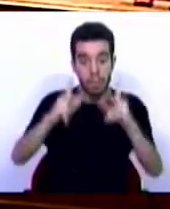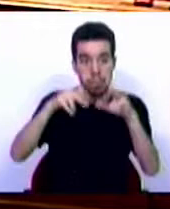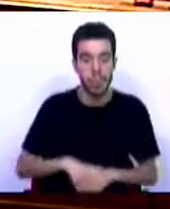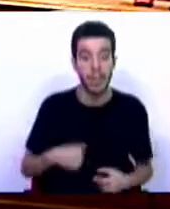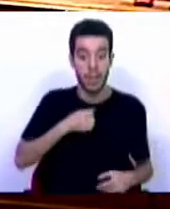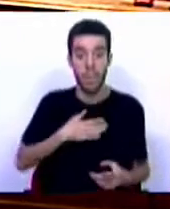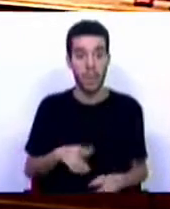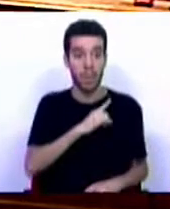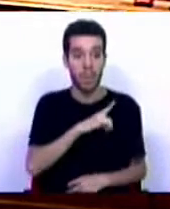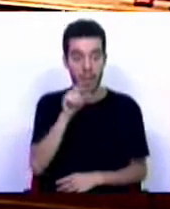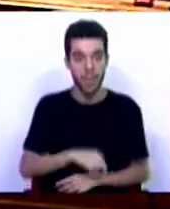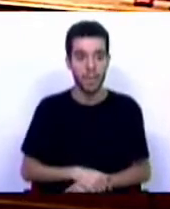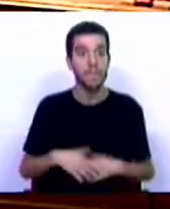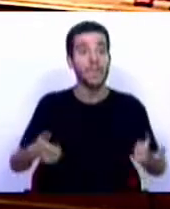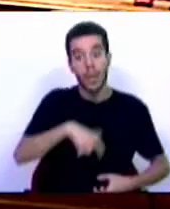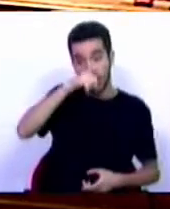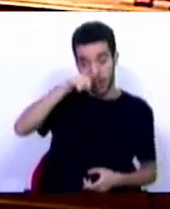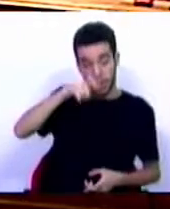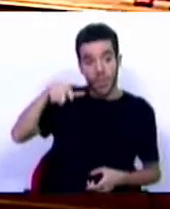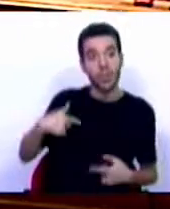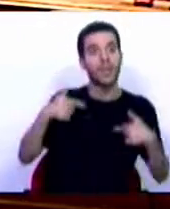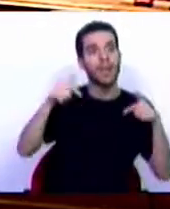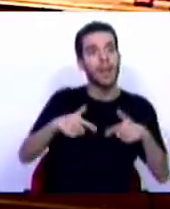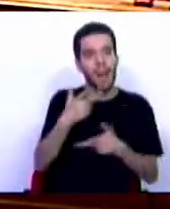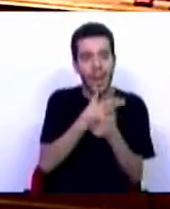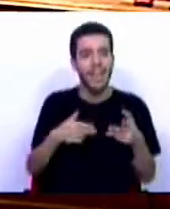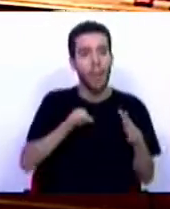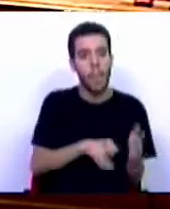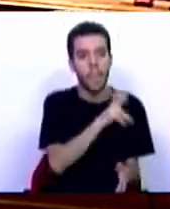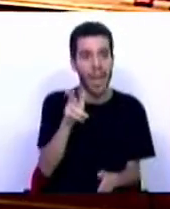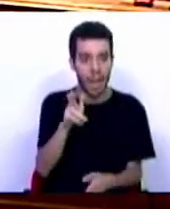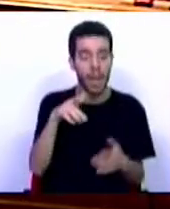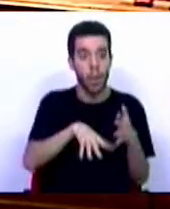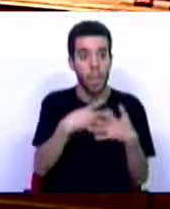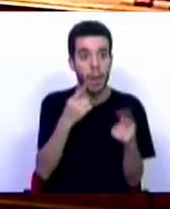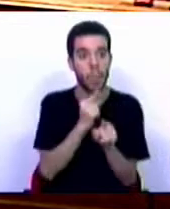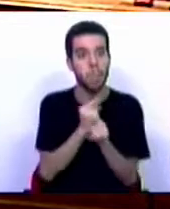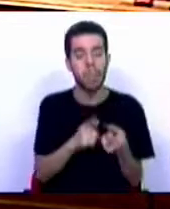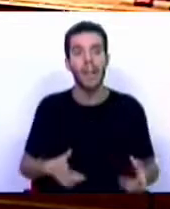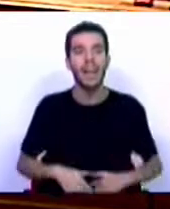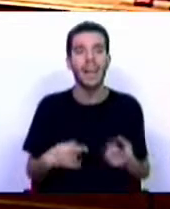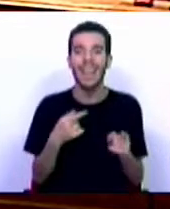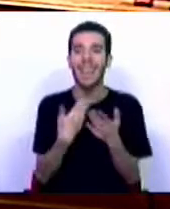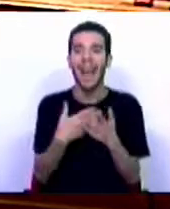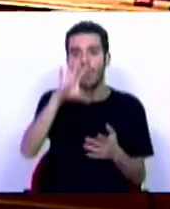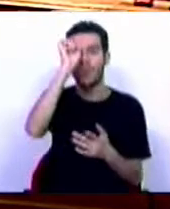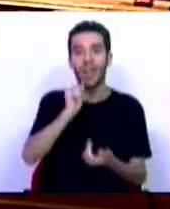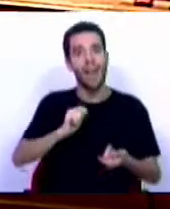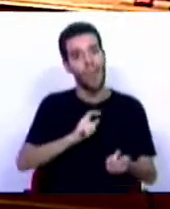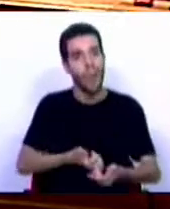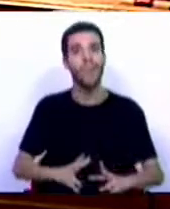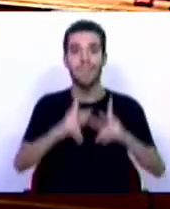privadas. Os que hoje criticam a opção de orientar uma parte do PRR para melhorar e agilizar a máquina do Estado são